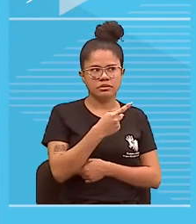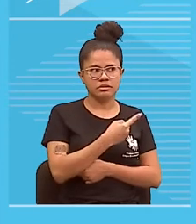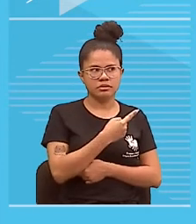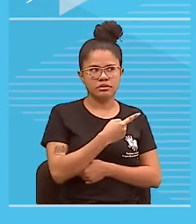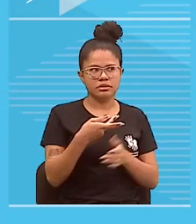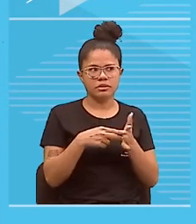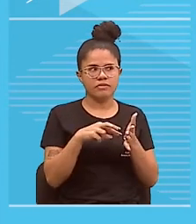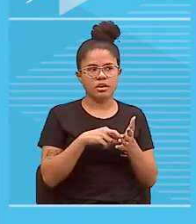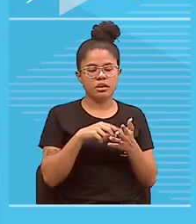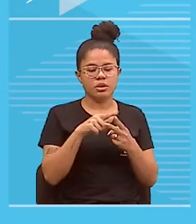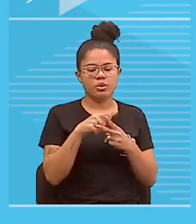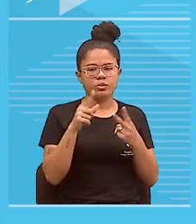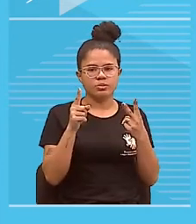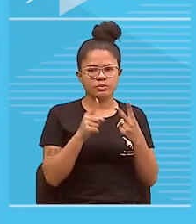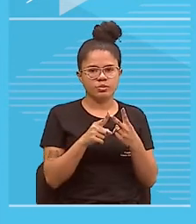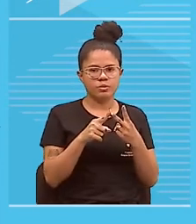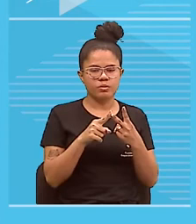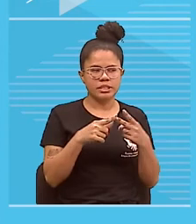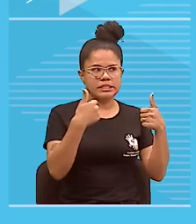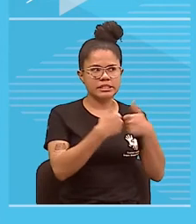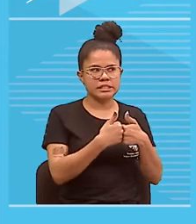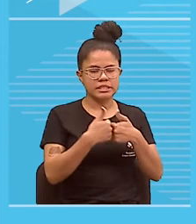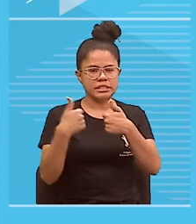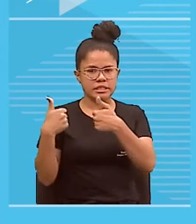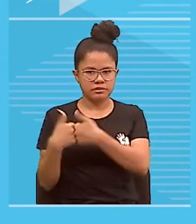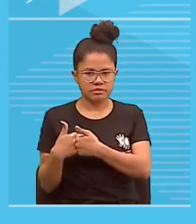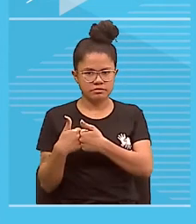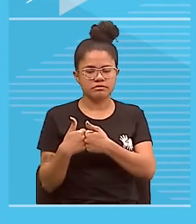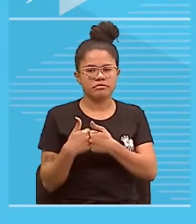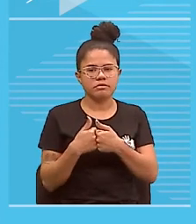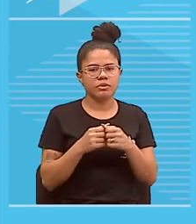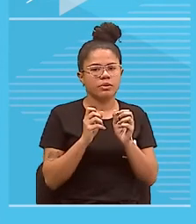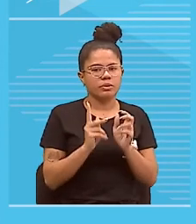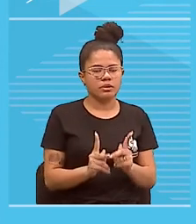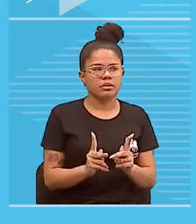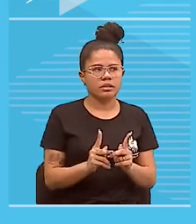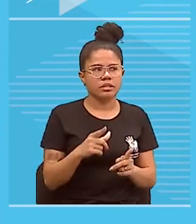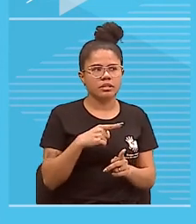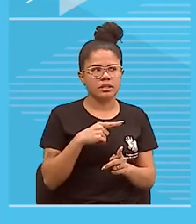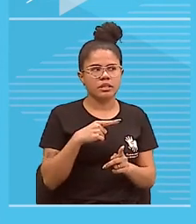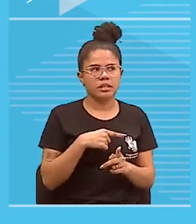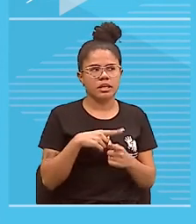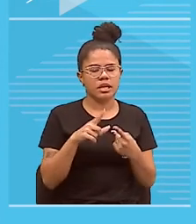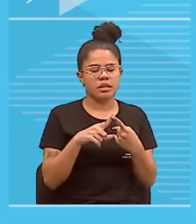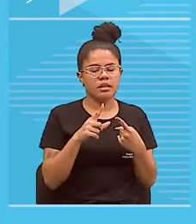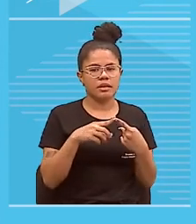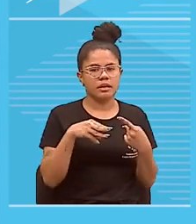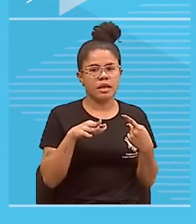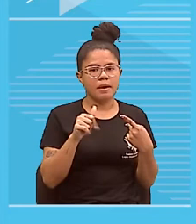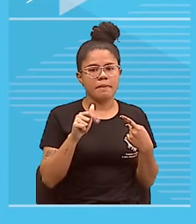são dois duas unidades ligadas nós temos a maltose